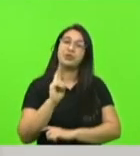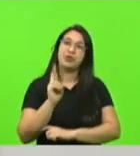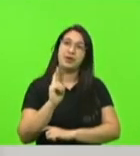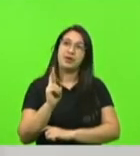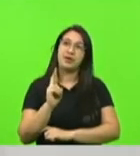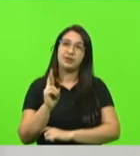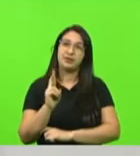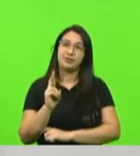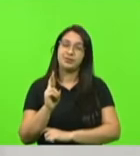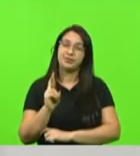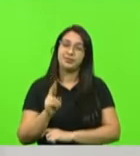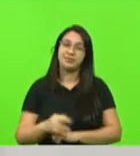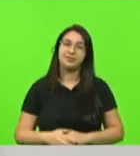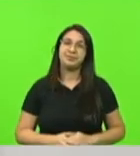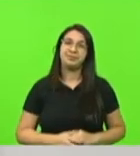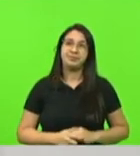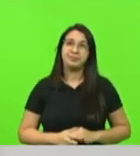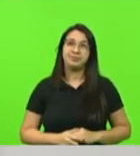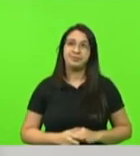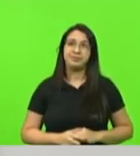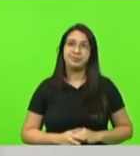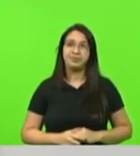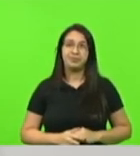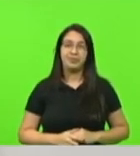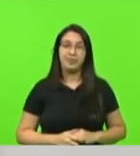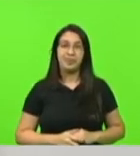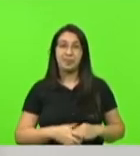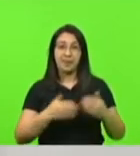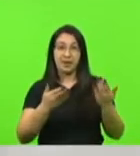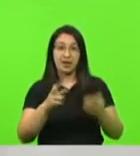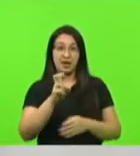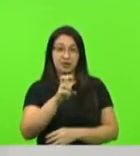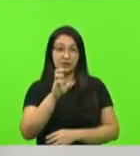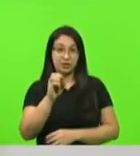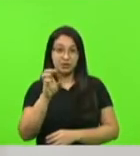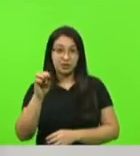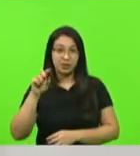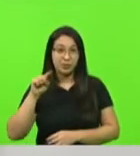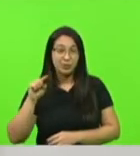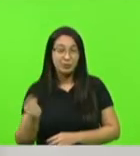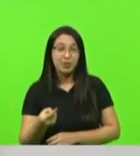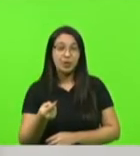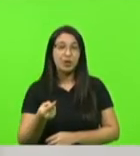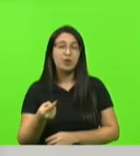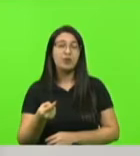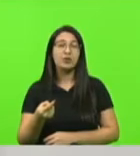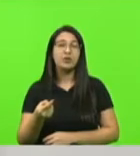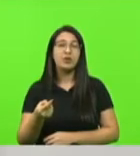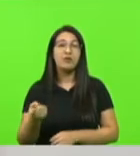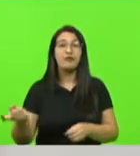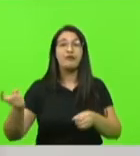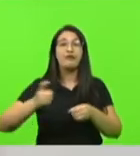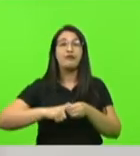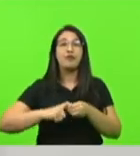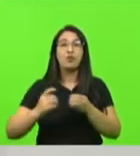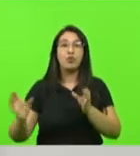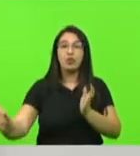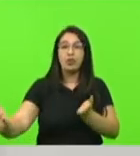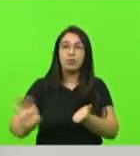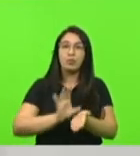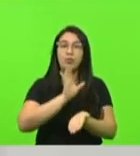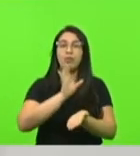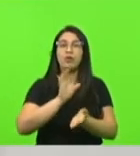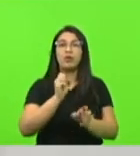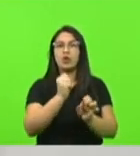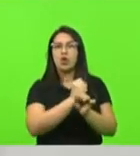Catarina. E desses 500 milhões, sabe quanto voltou em obras,